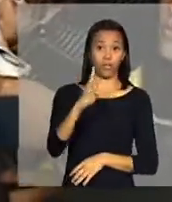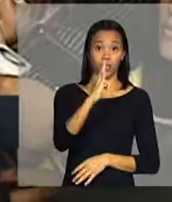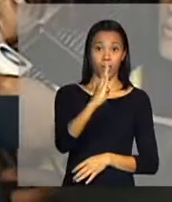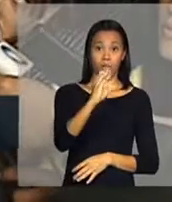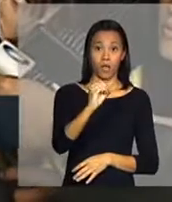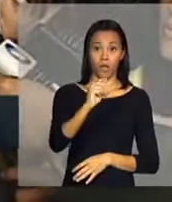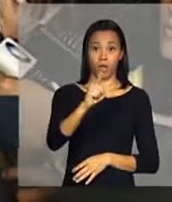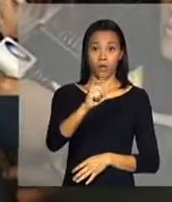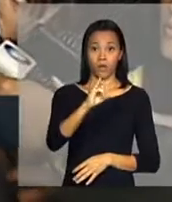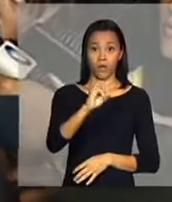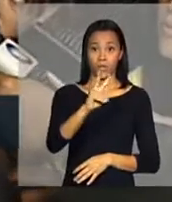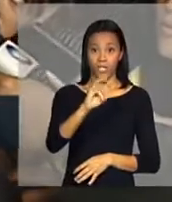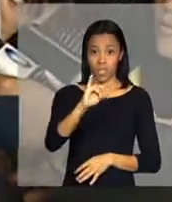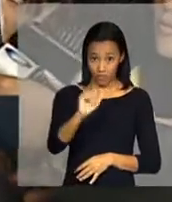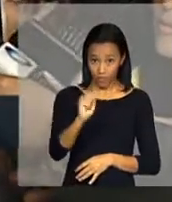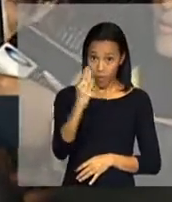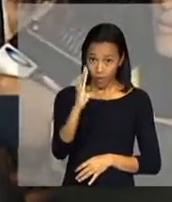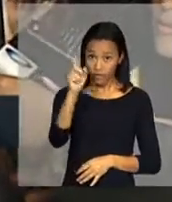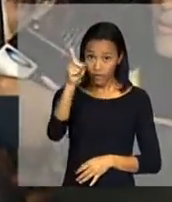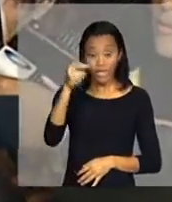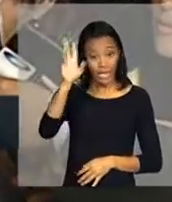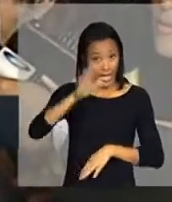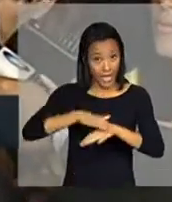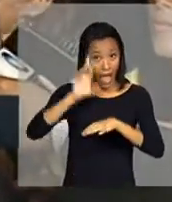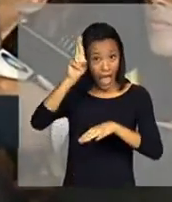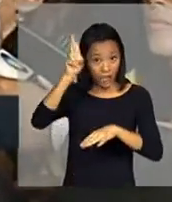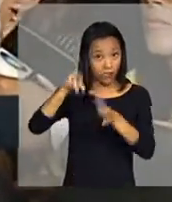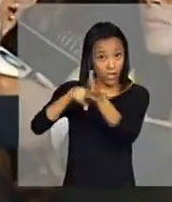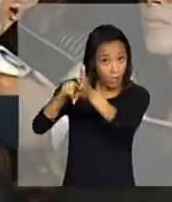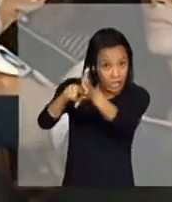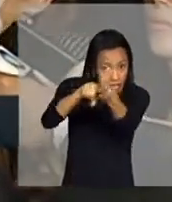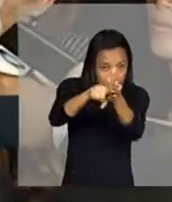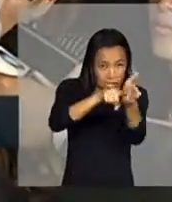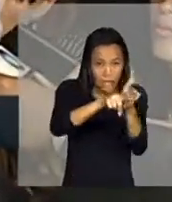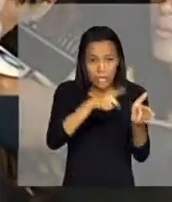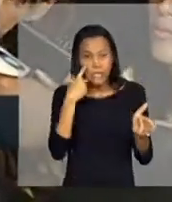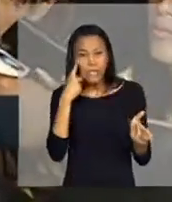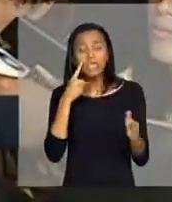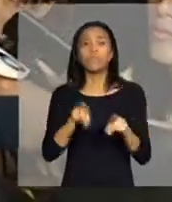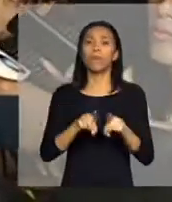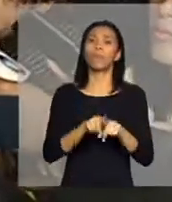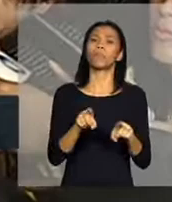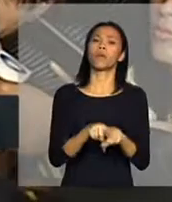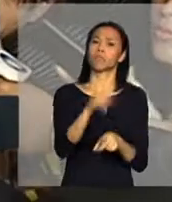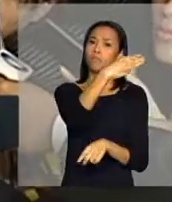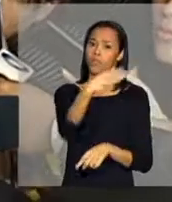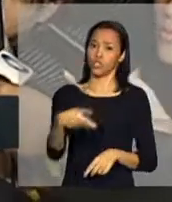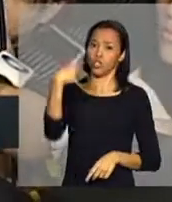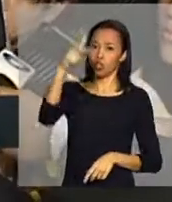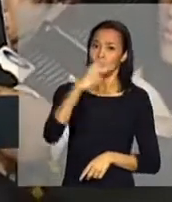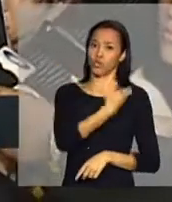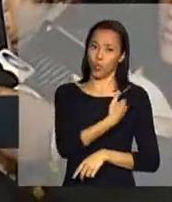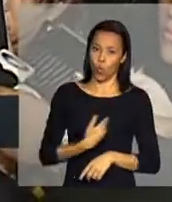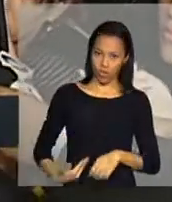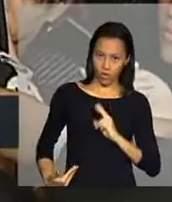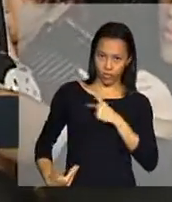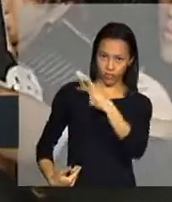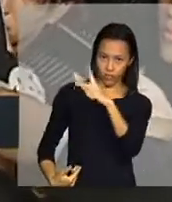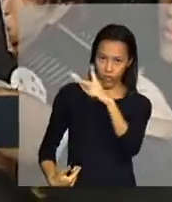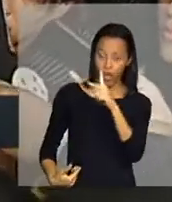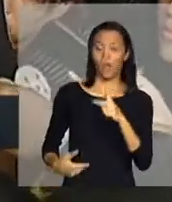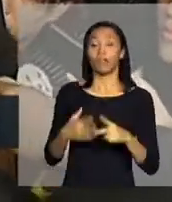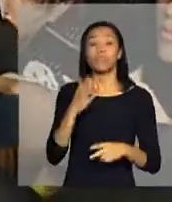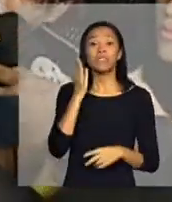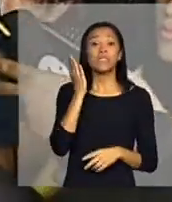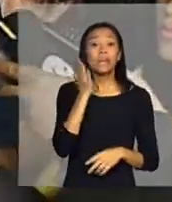que é o responsável maior pelas investigações. Conversei também com o ministro de governo, Romero, que é o ministro que cuida da